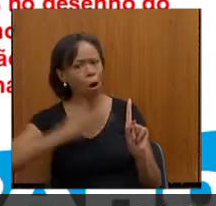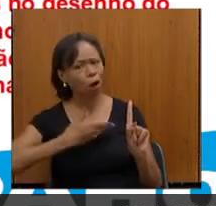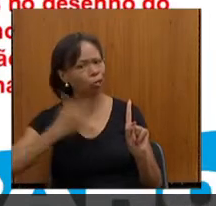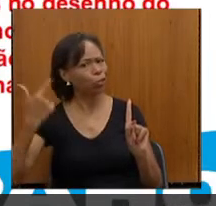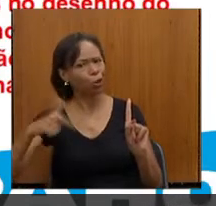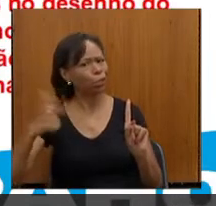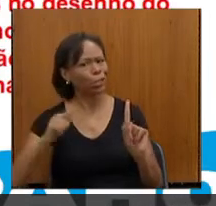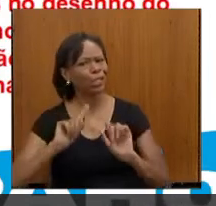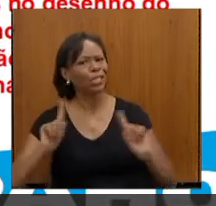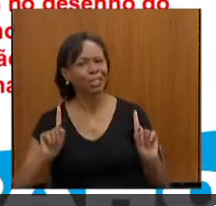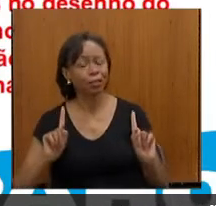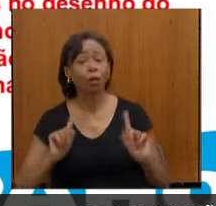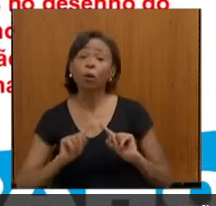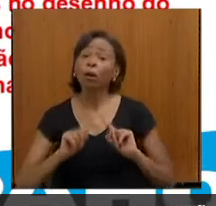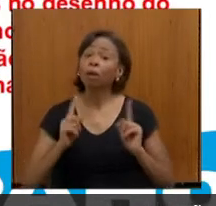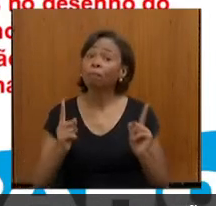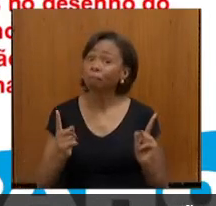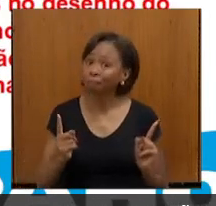um segmento